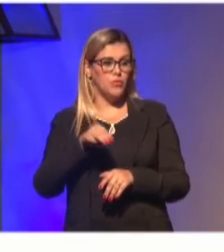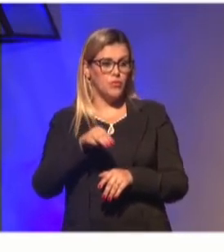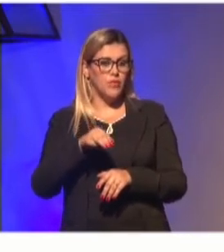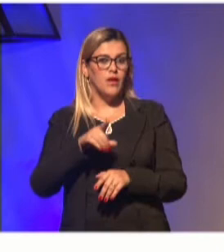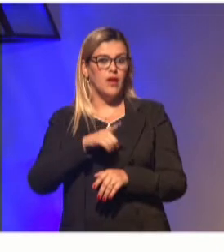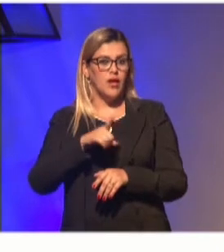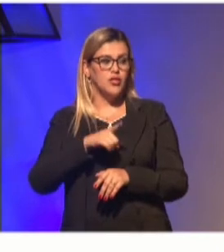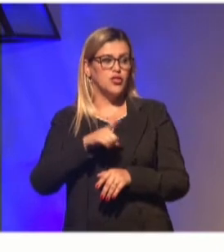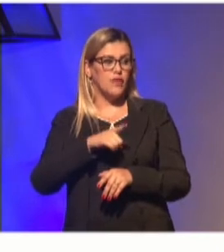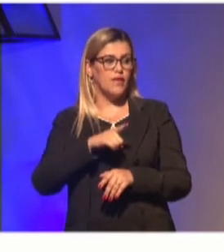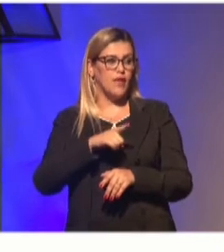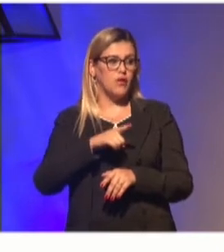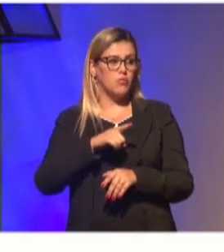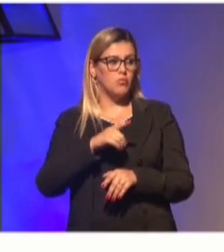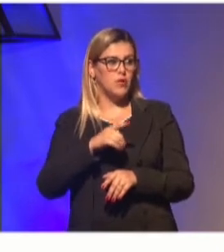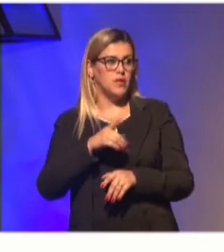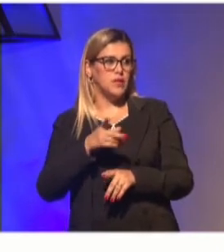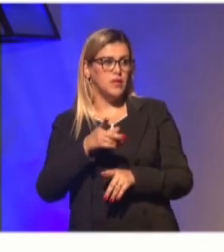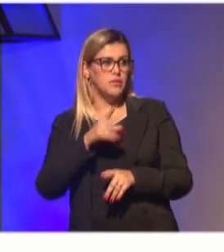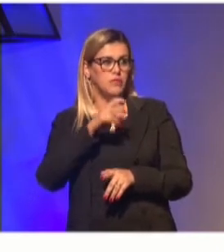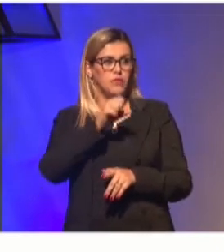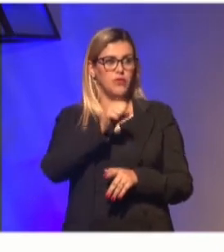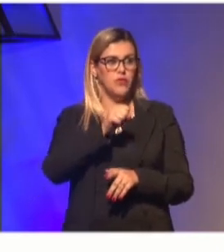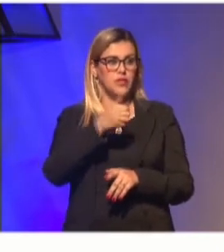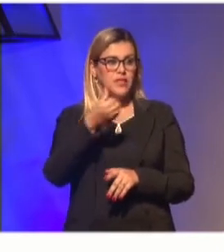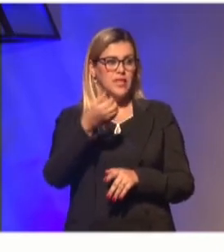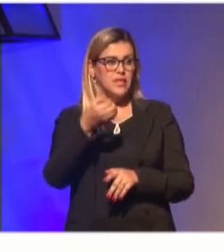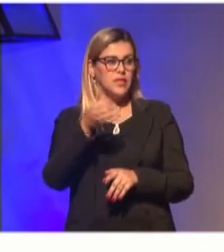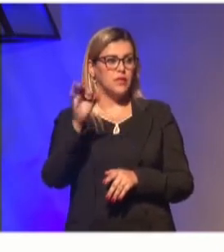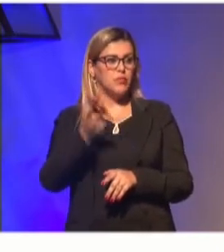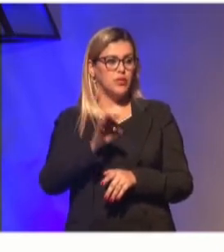tem uma atenuação aí, por exemplo, por volta de 60%